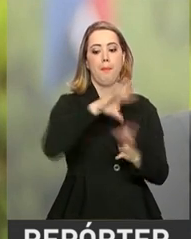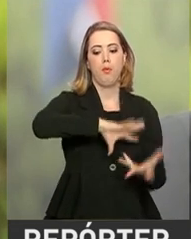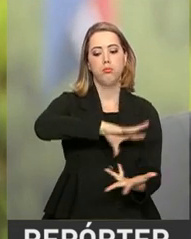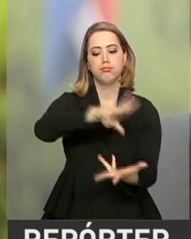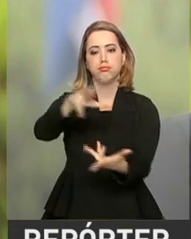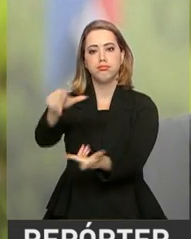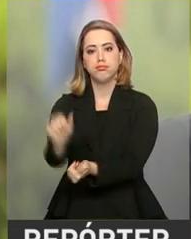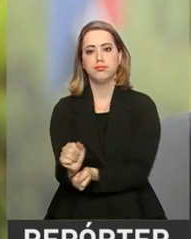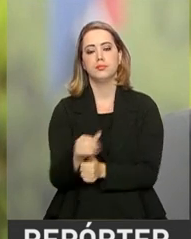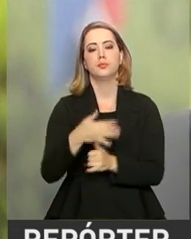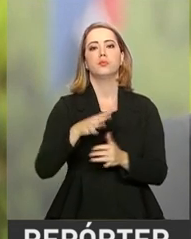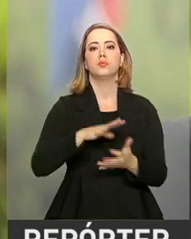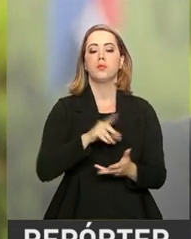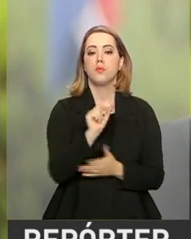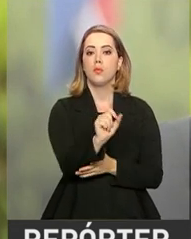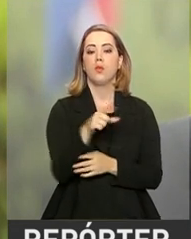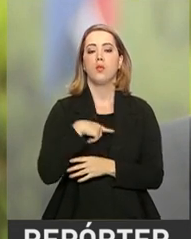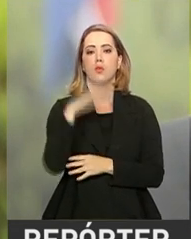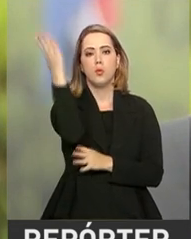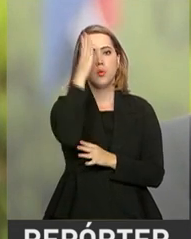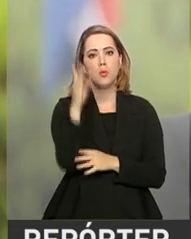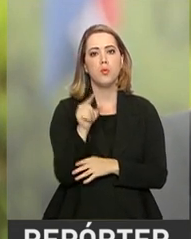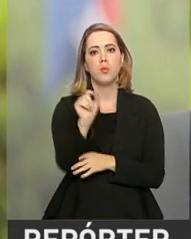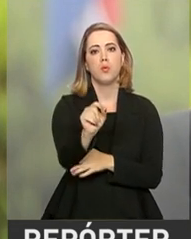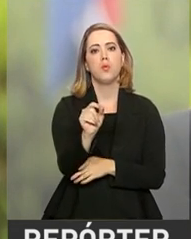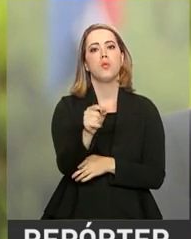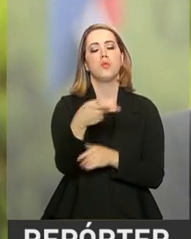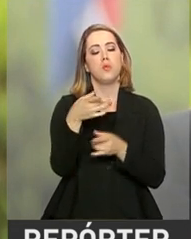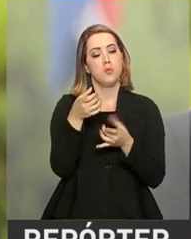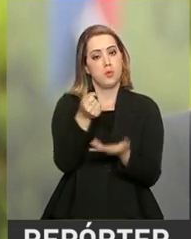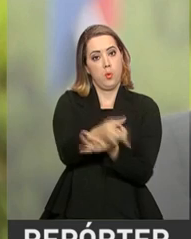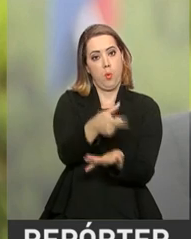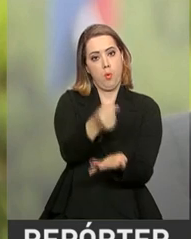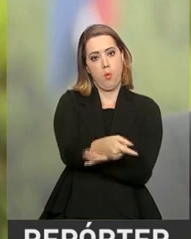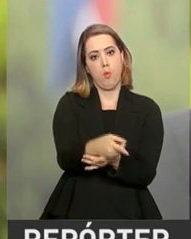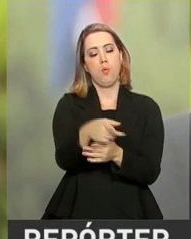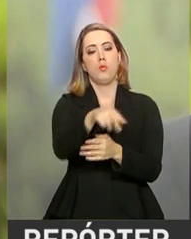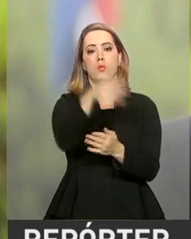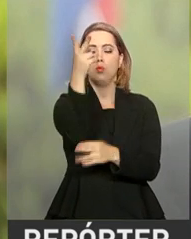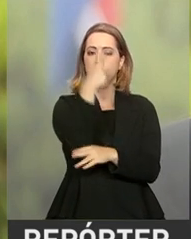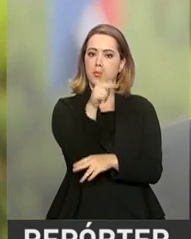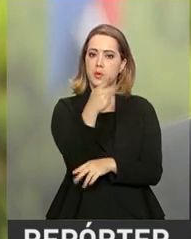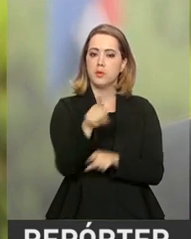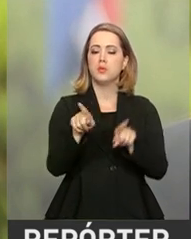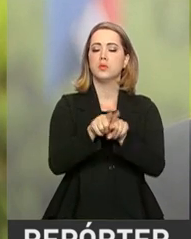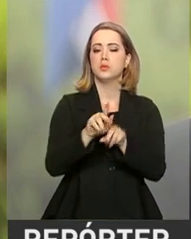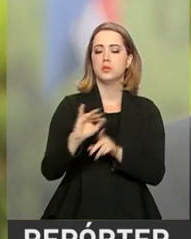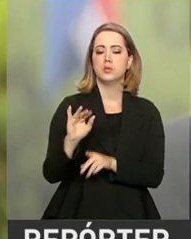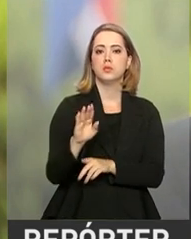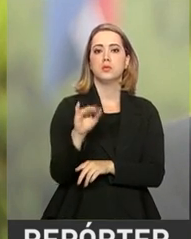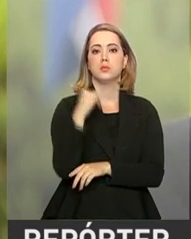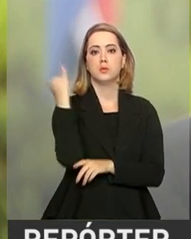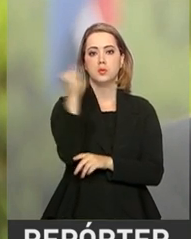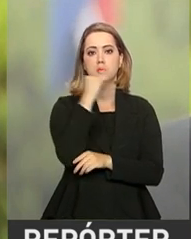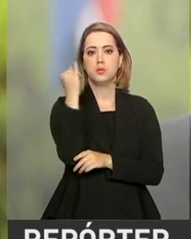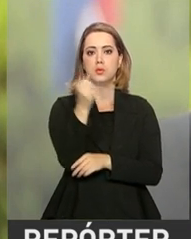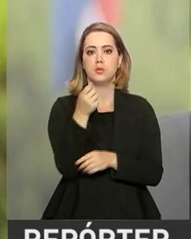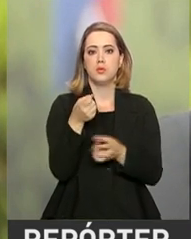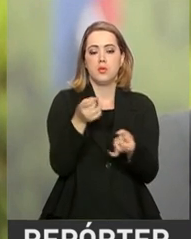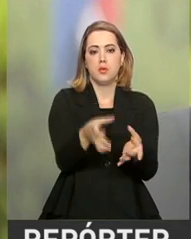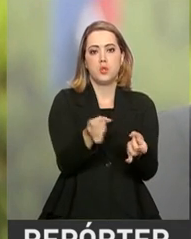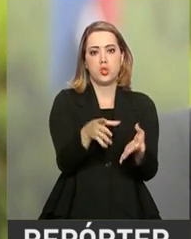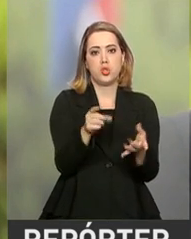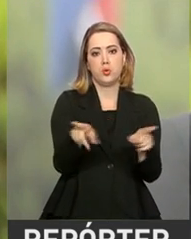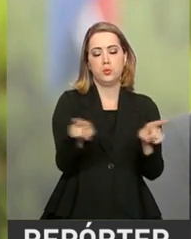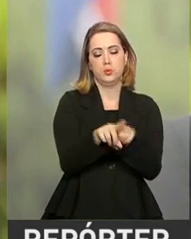em geração de energia. O Brasil é o principal destino das exportações paraguaias e também o principal fornecedor de produtos para o